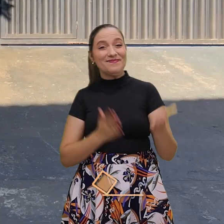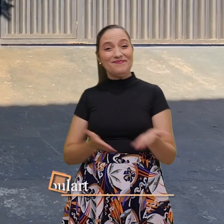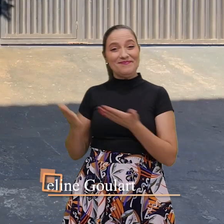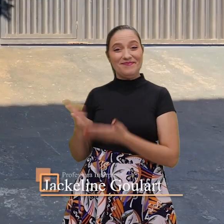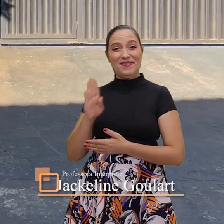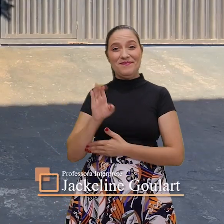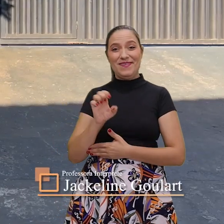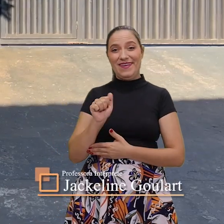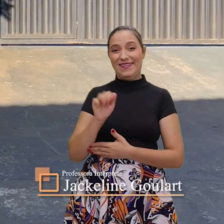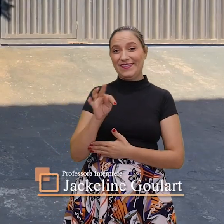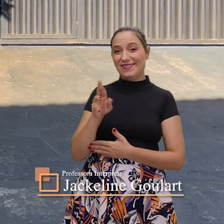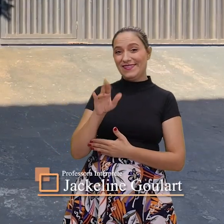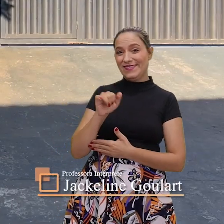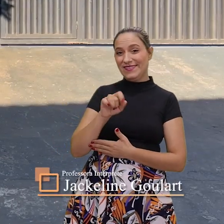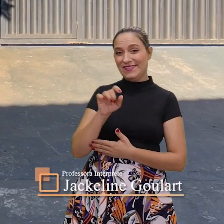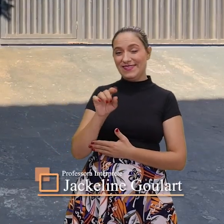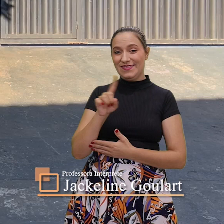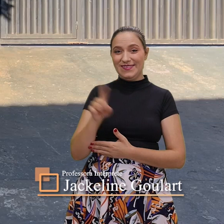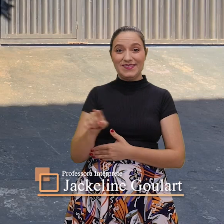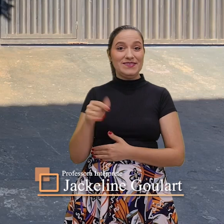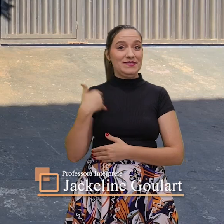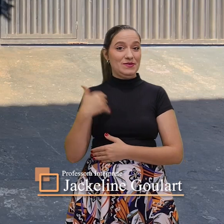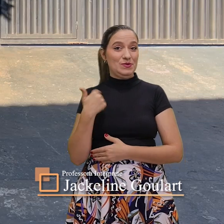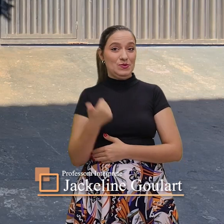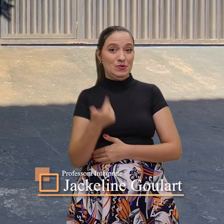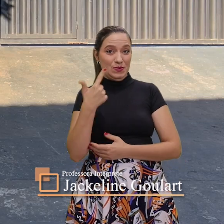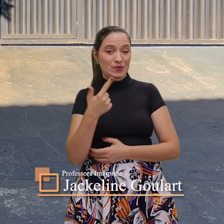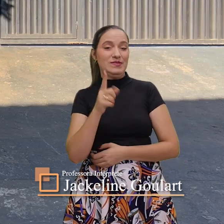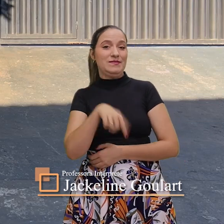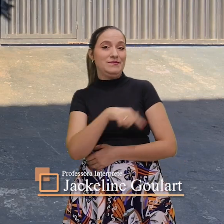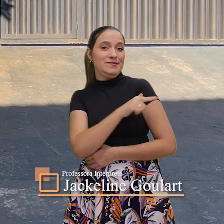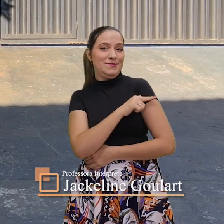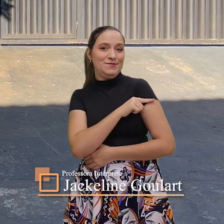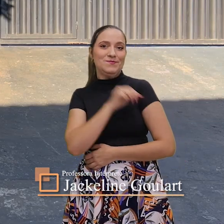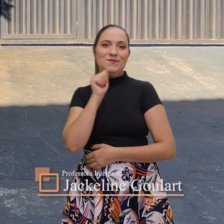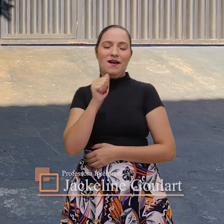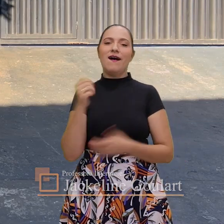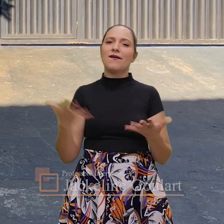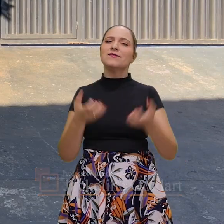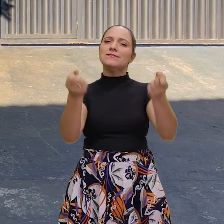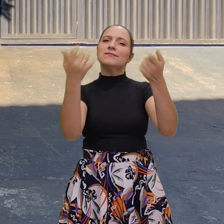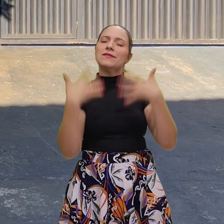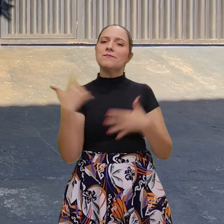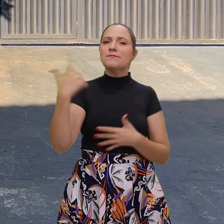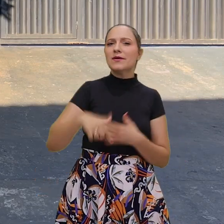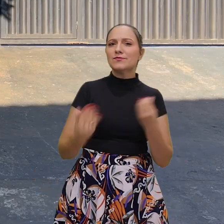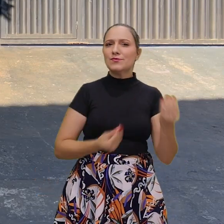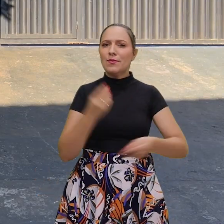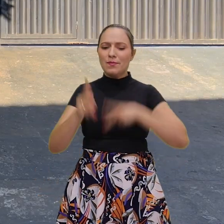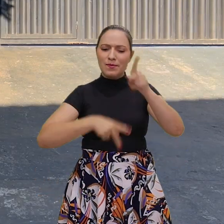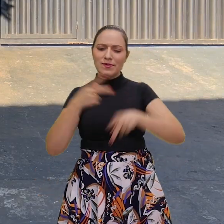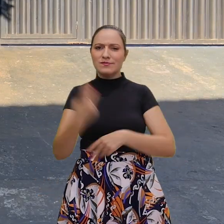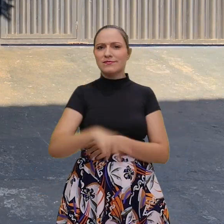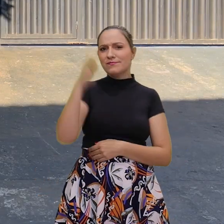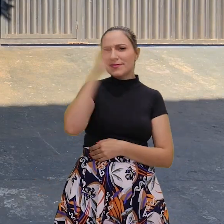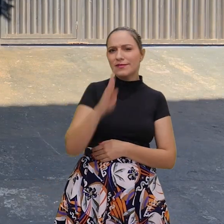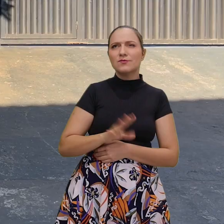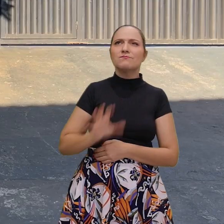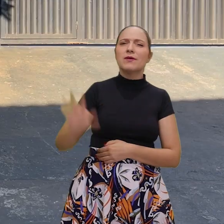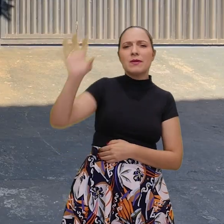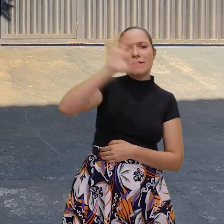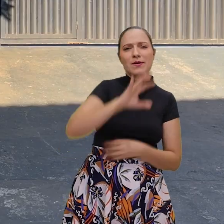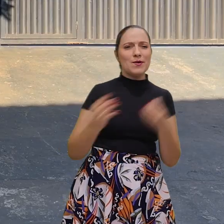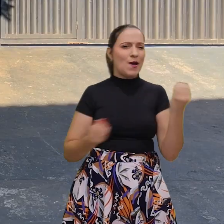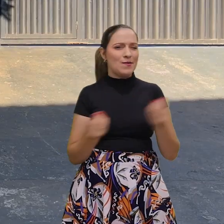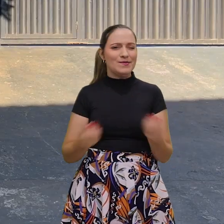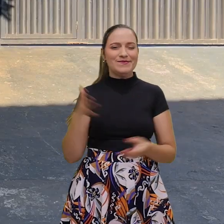Oi, eu sou Beatriz Neves, tenho 12 anos, sou da turma 7º A e eu quero saber mais sobre a formação da população brasileira e a regionalização do